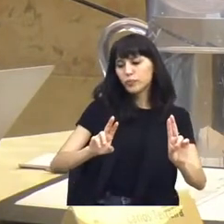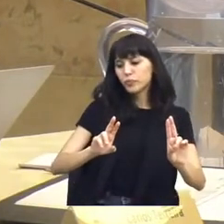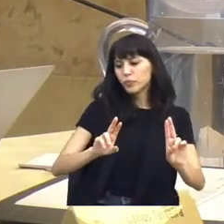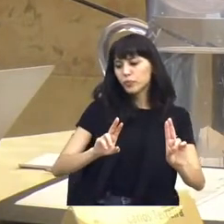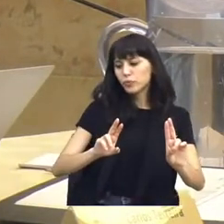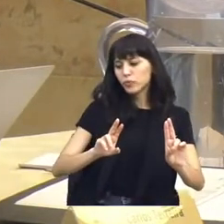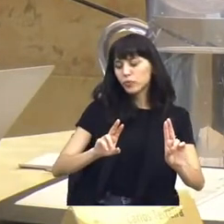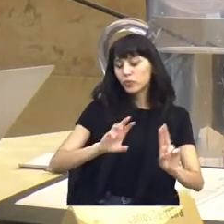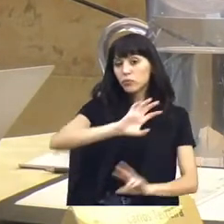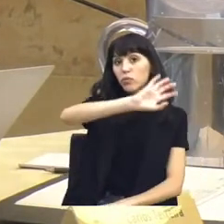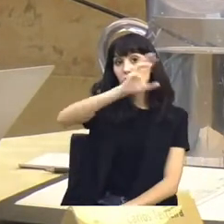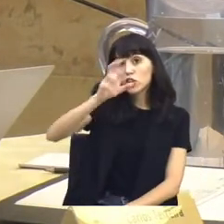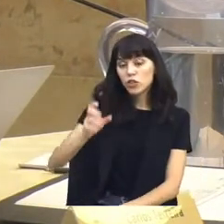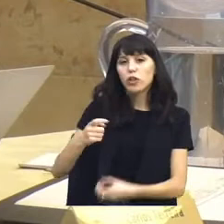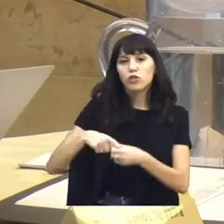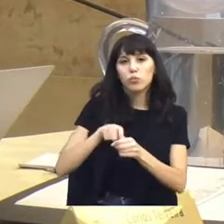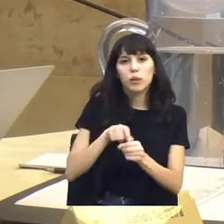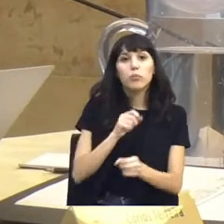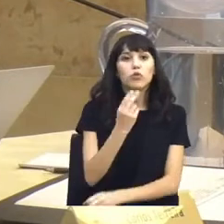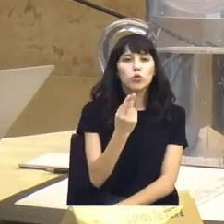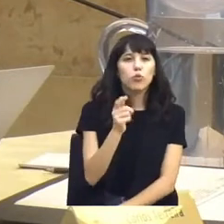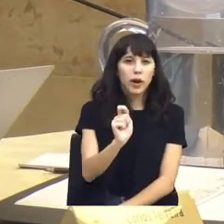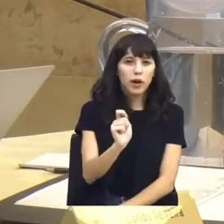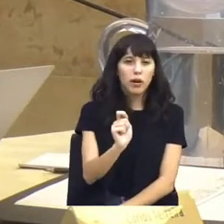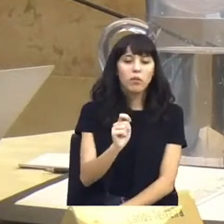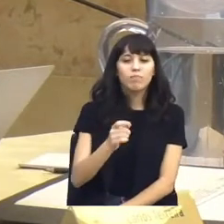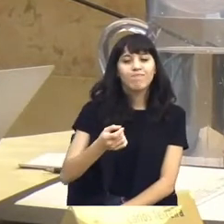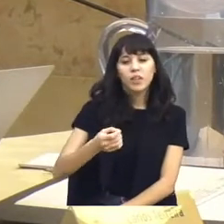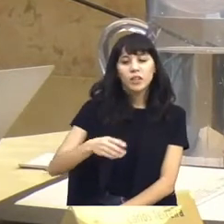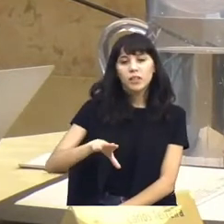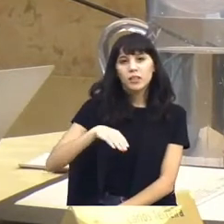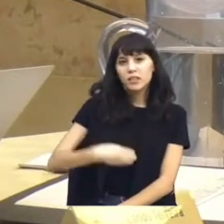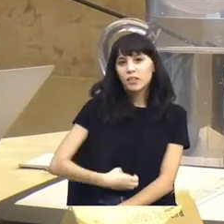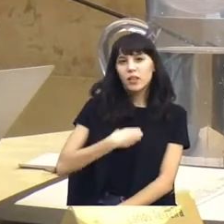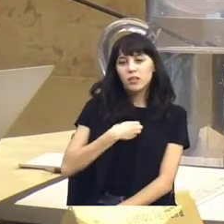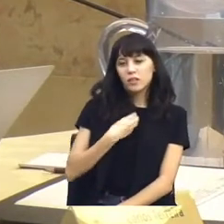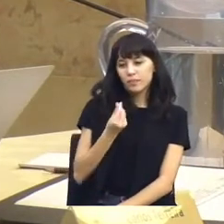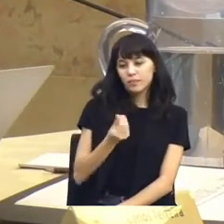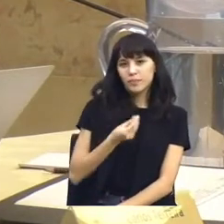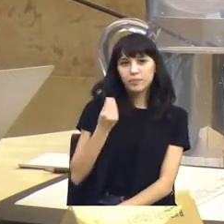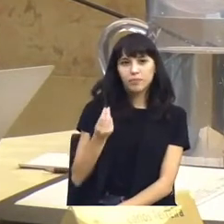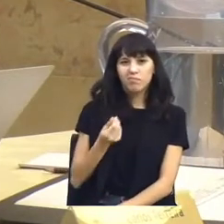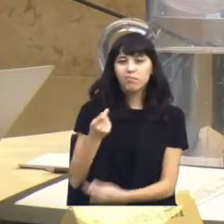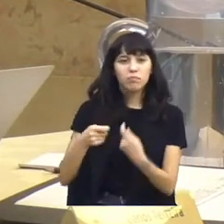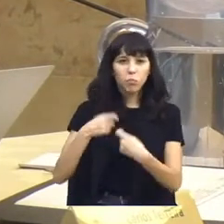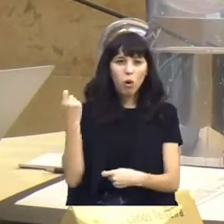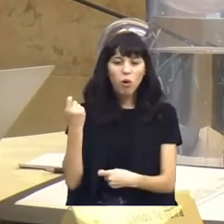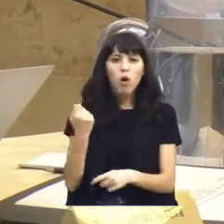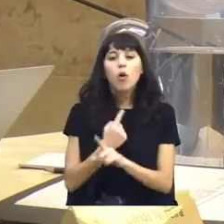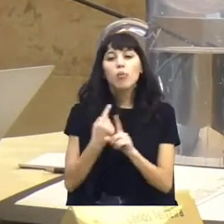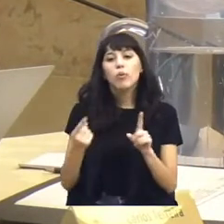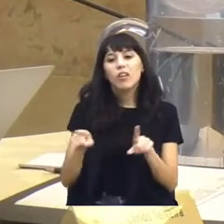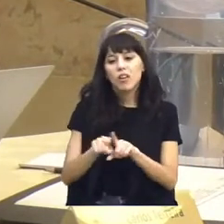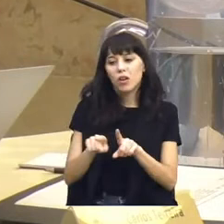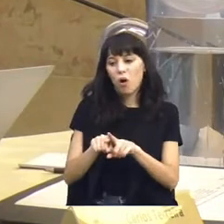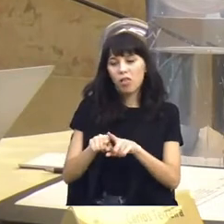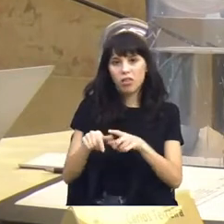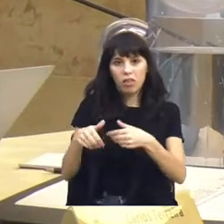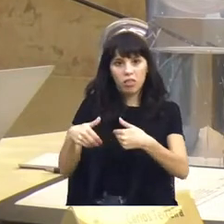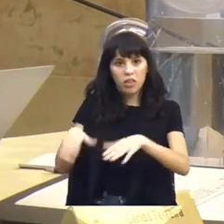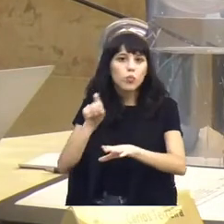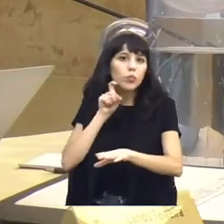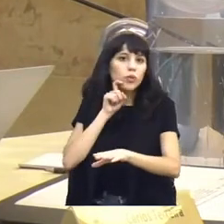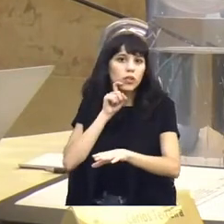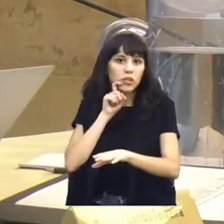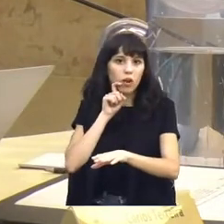tem sido no mínimo desapontante eh na verdade eh a estrela externalização da da